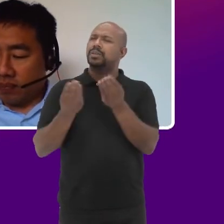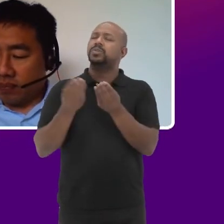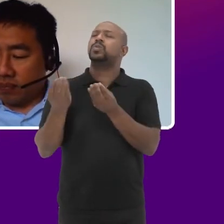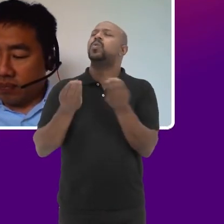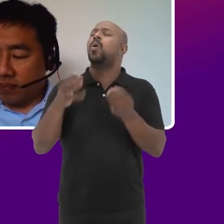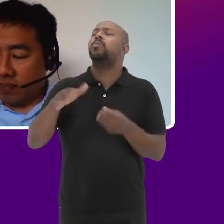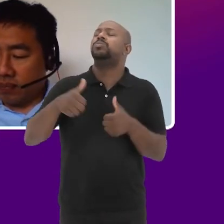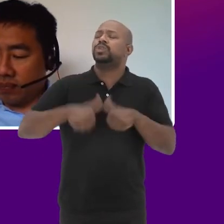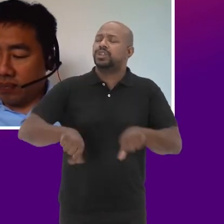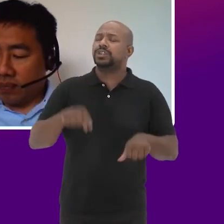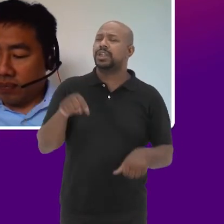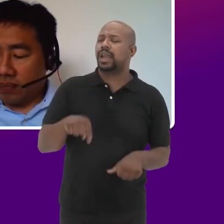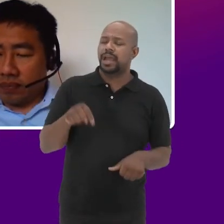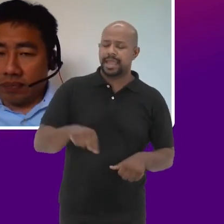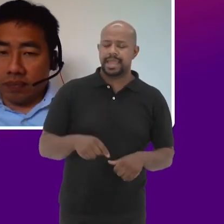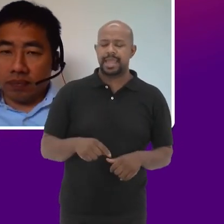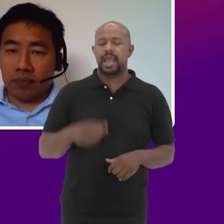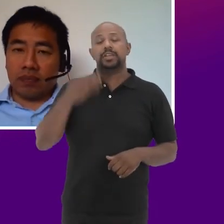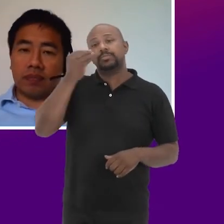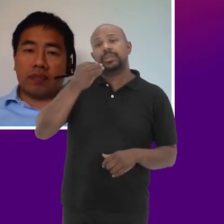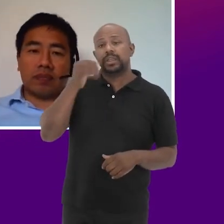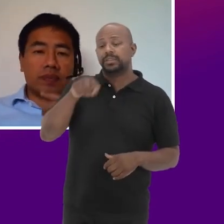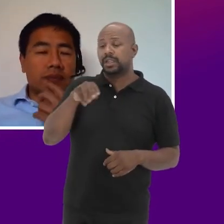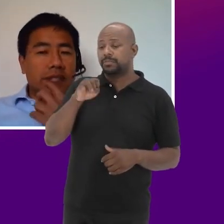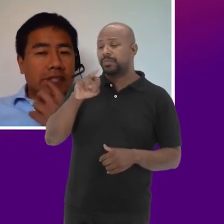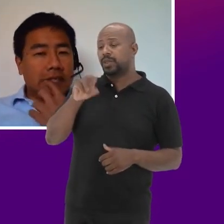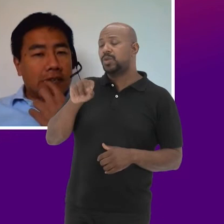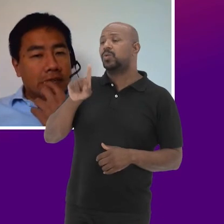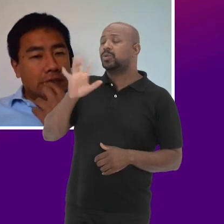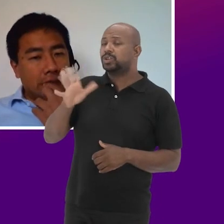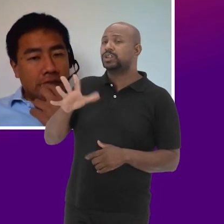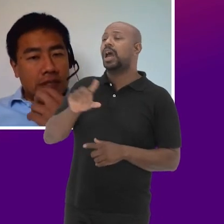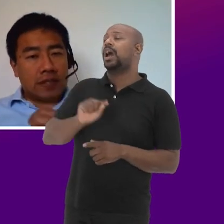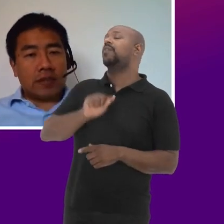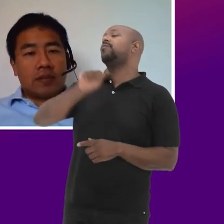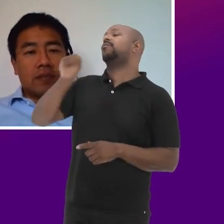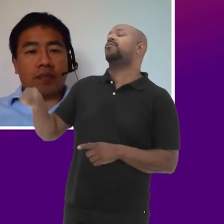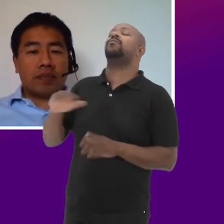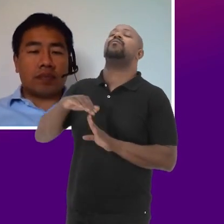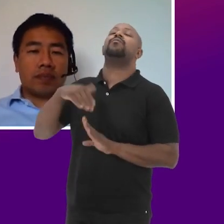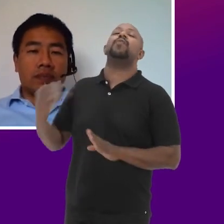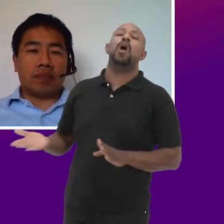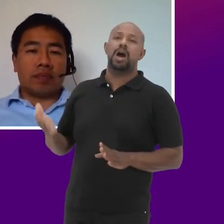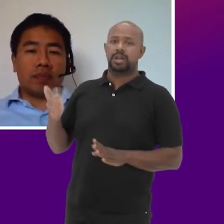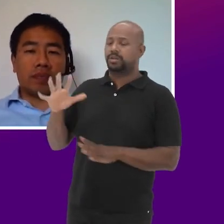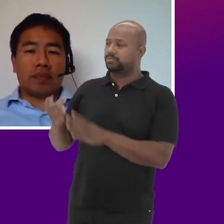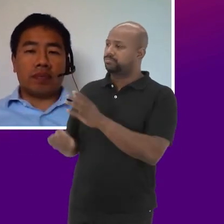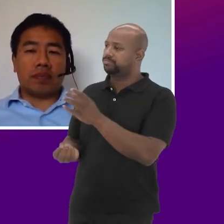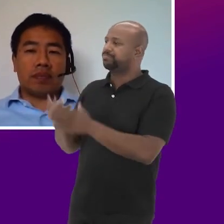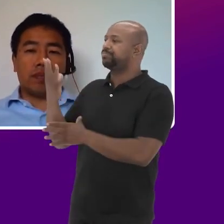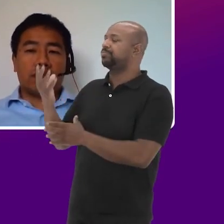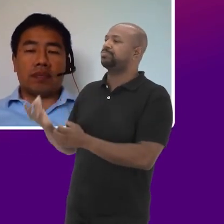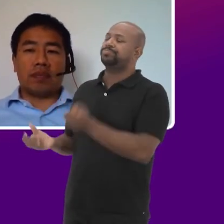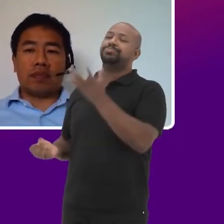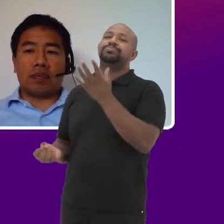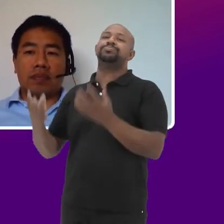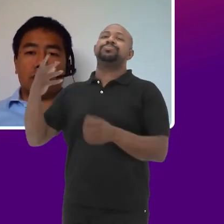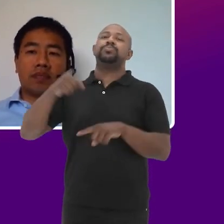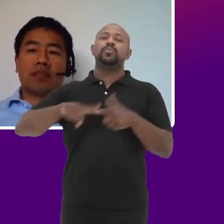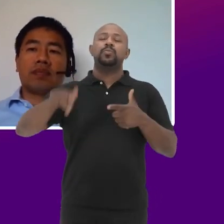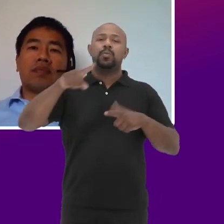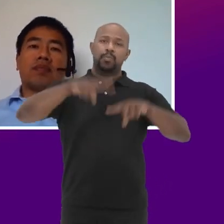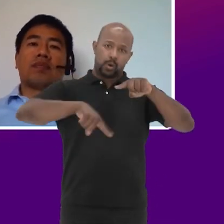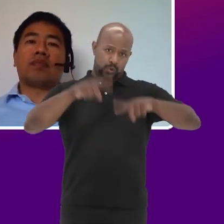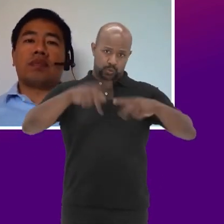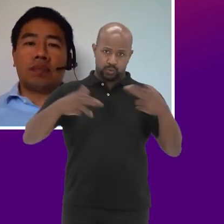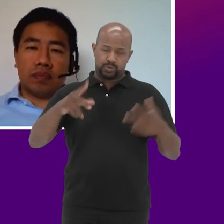mais no sentido, como está sendo, né, a experiência da Micro já nas regiões, né, onde vocês implantaram os produtos, né,